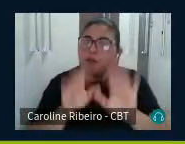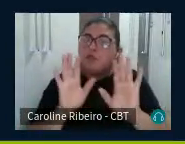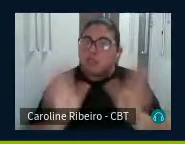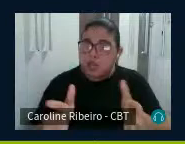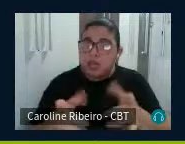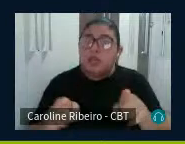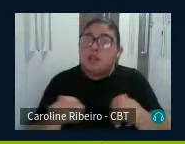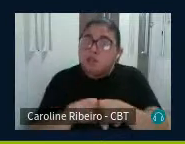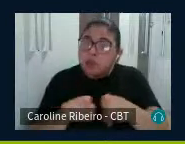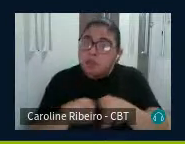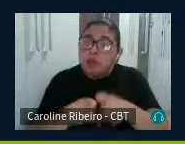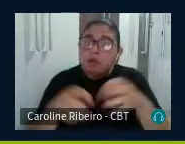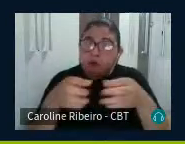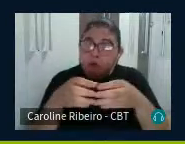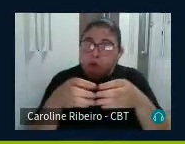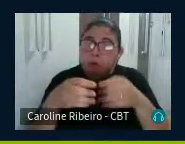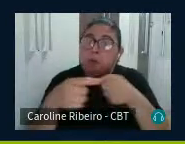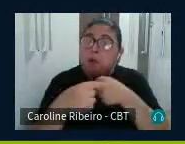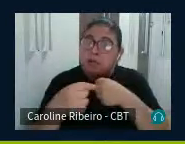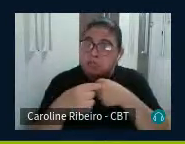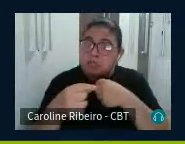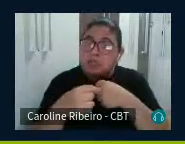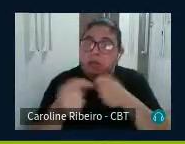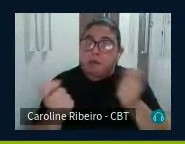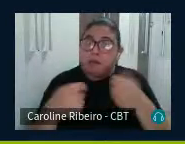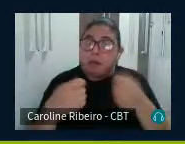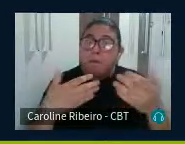É muita união e comprometimento.